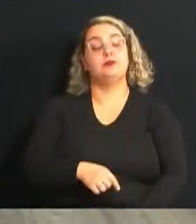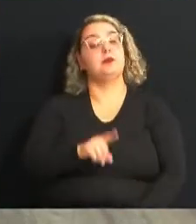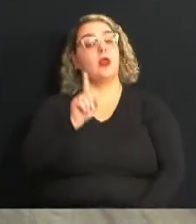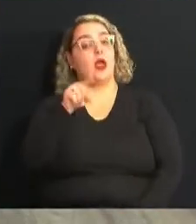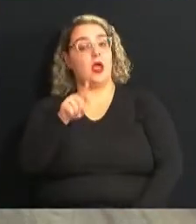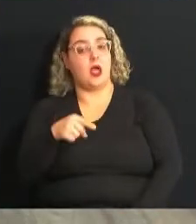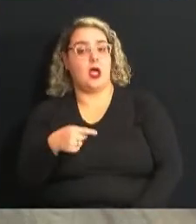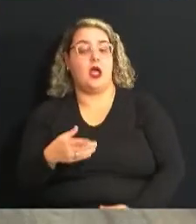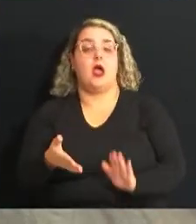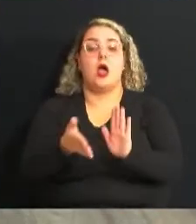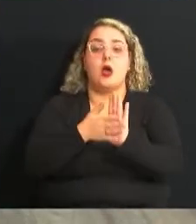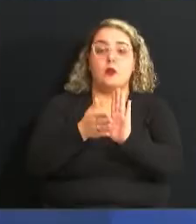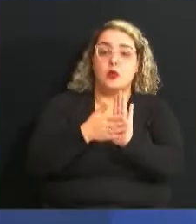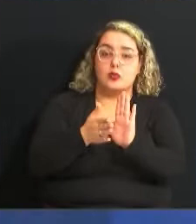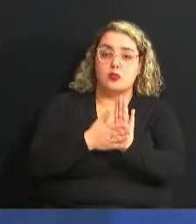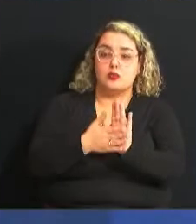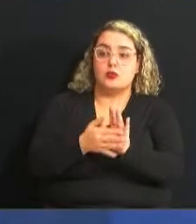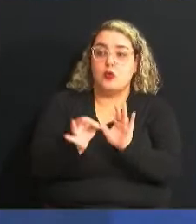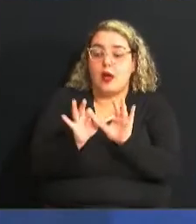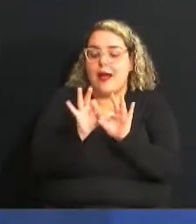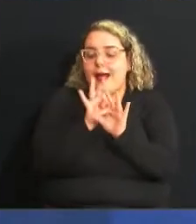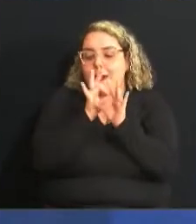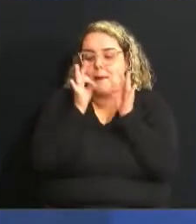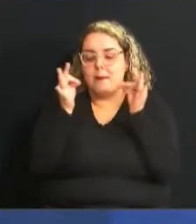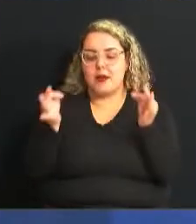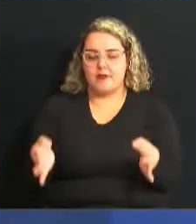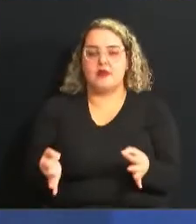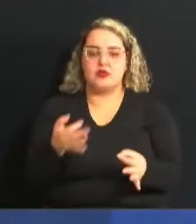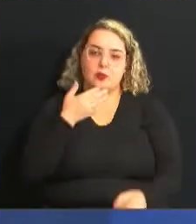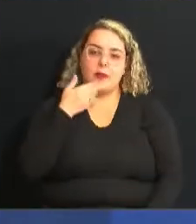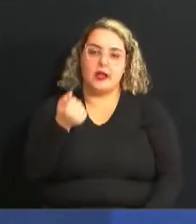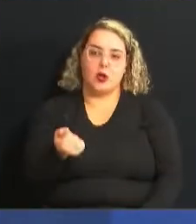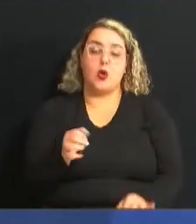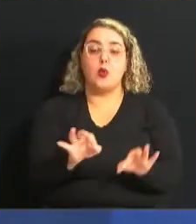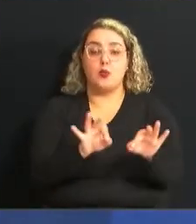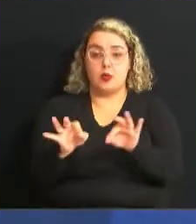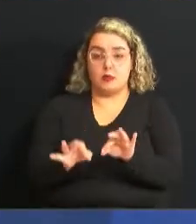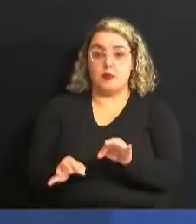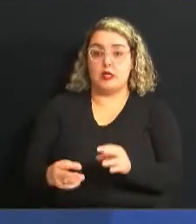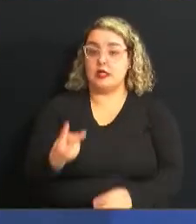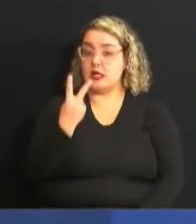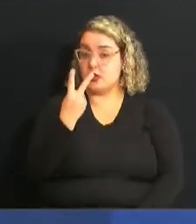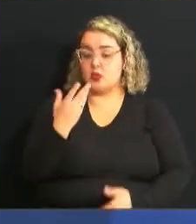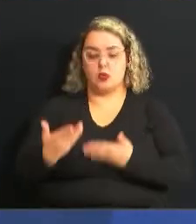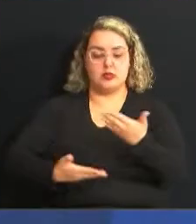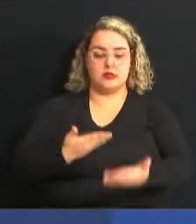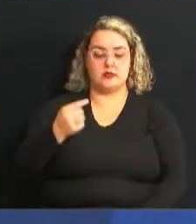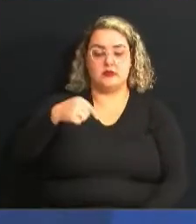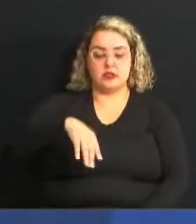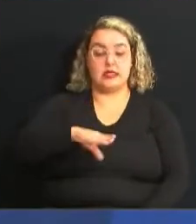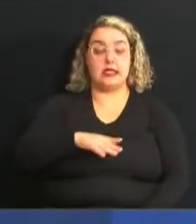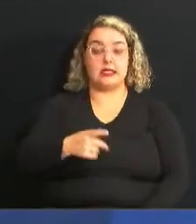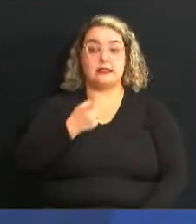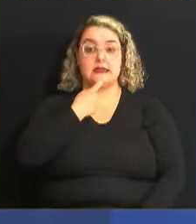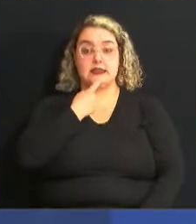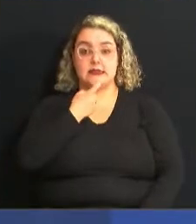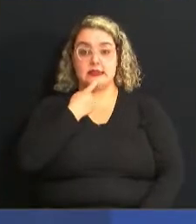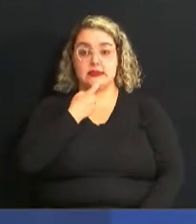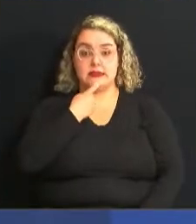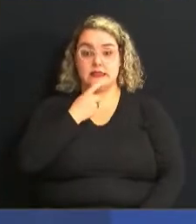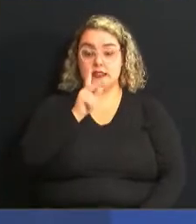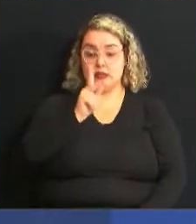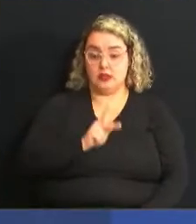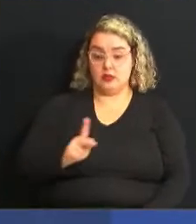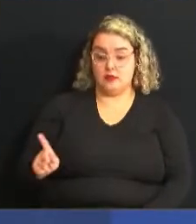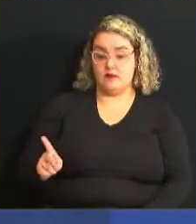A proposta aperfeiçoa o programa, que tem 2 serviços aqui na cidade de Campinas. E o vice-líder de